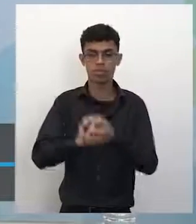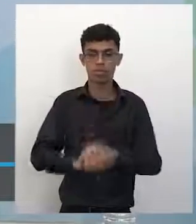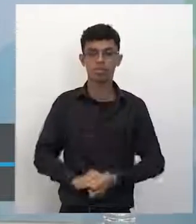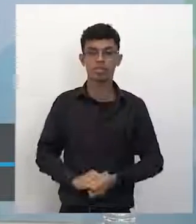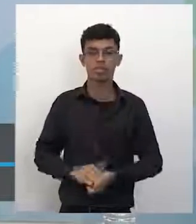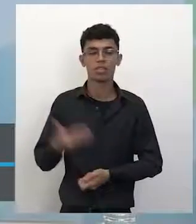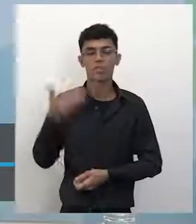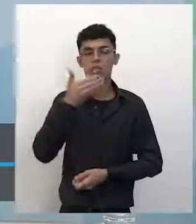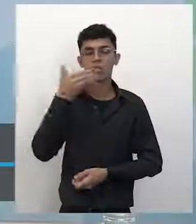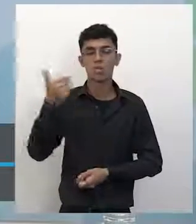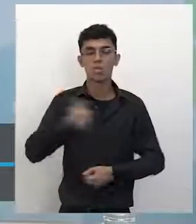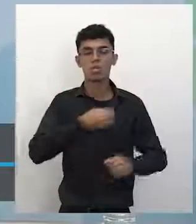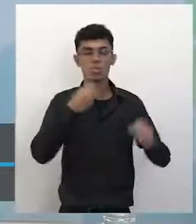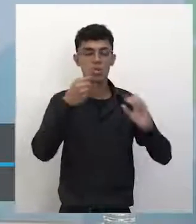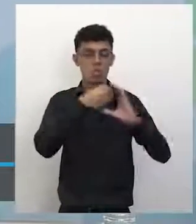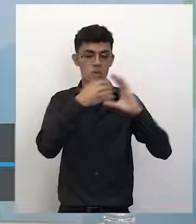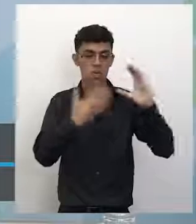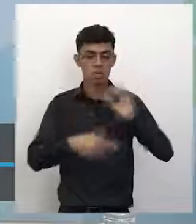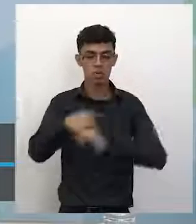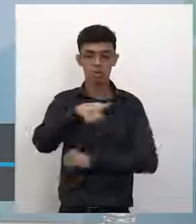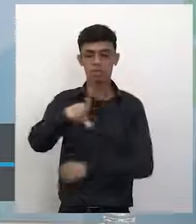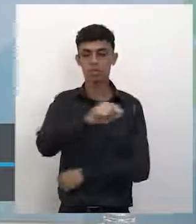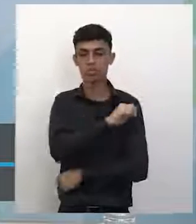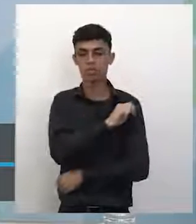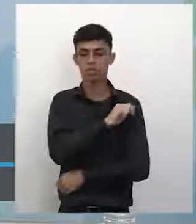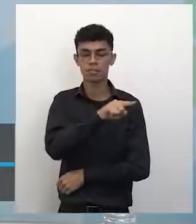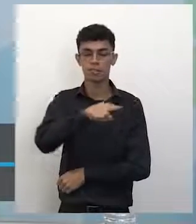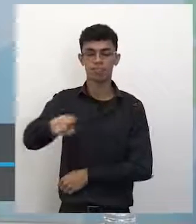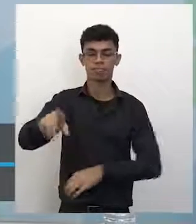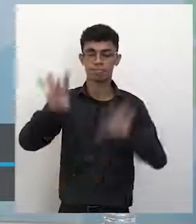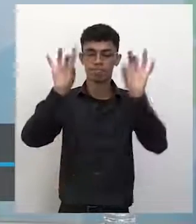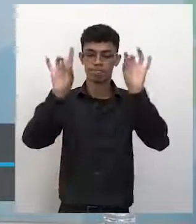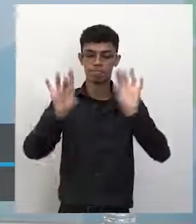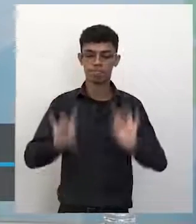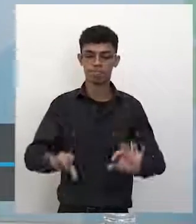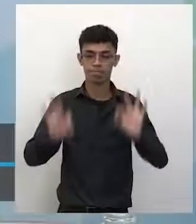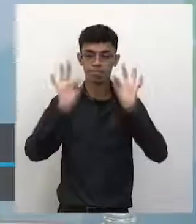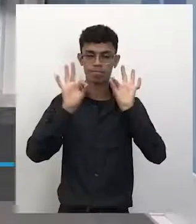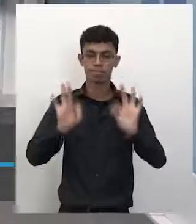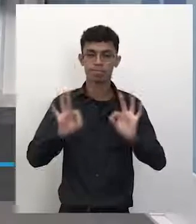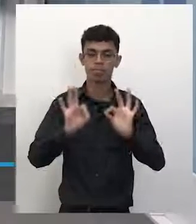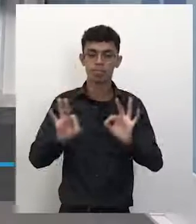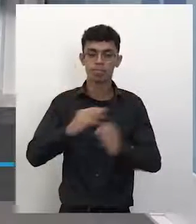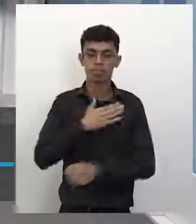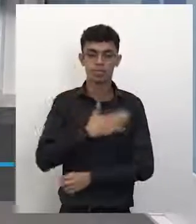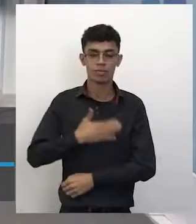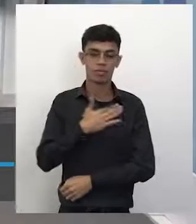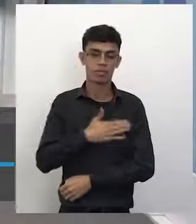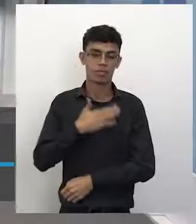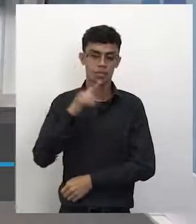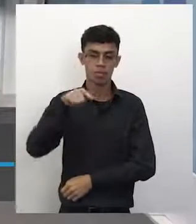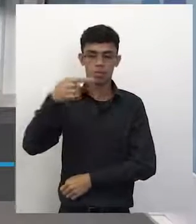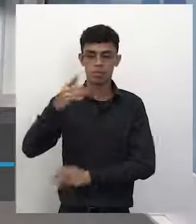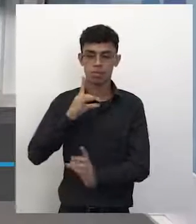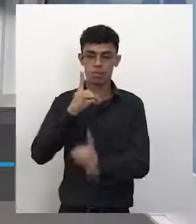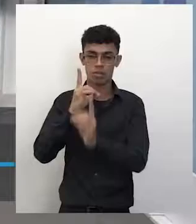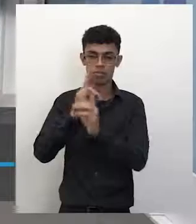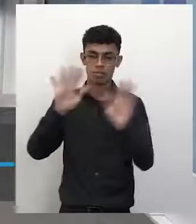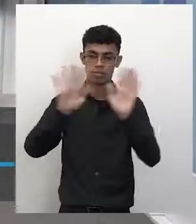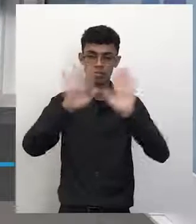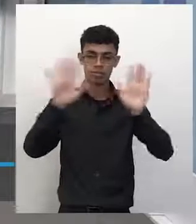sempre o melhor aí para vocês, alunos, porque vocês são essenciais. Foi um prazer. Tchau, turma. Até semana que vem.